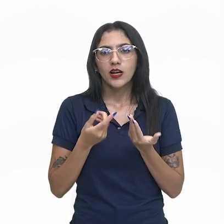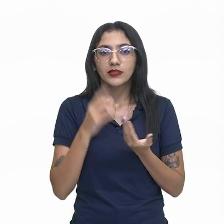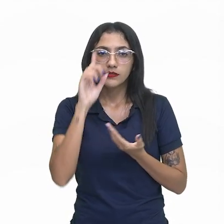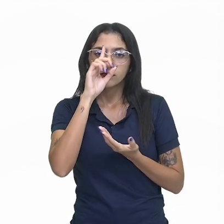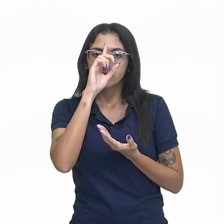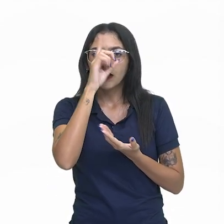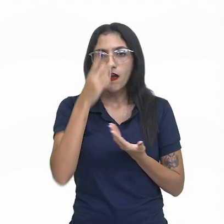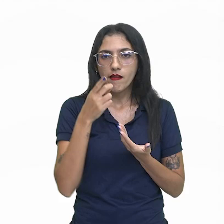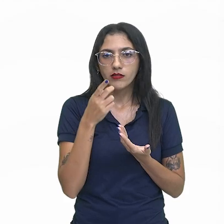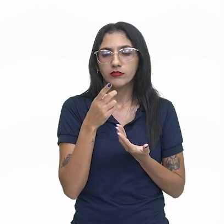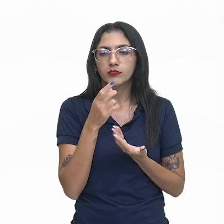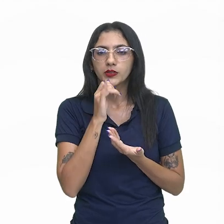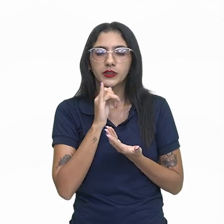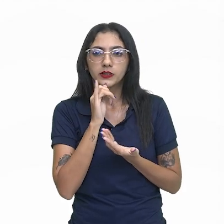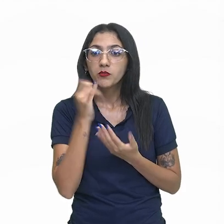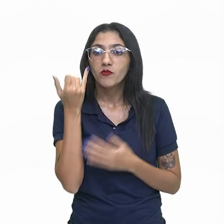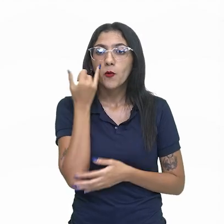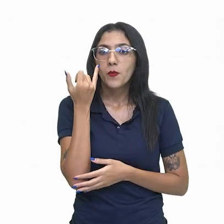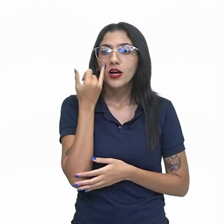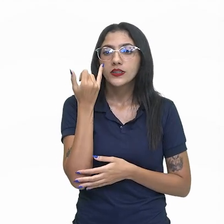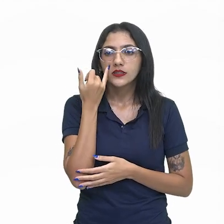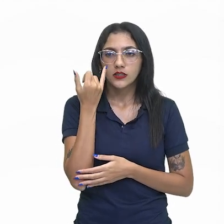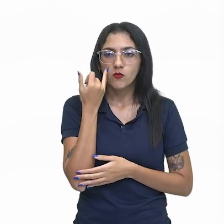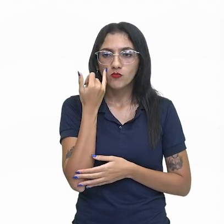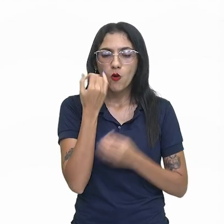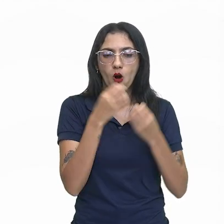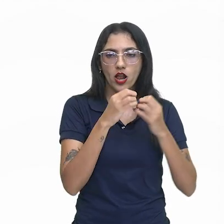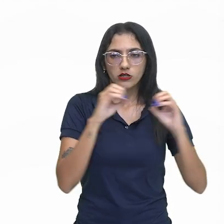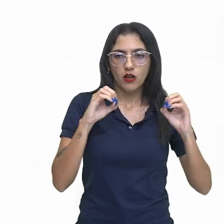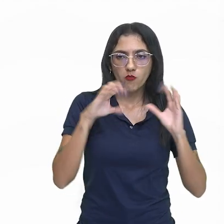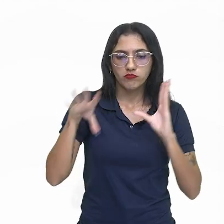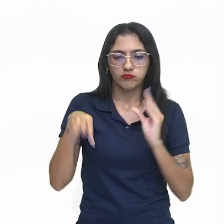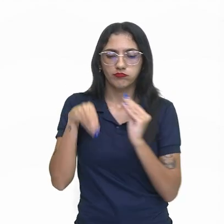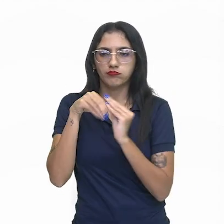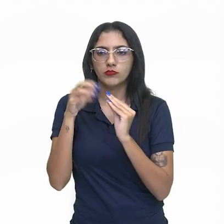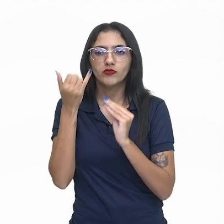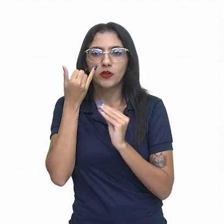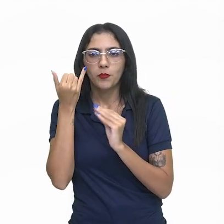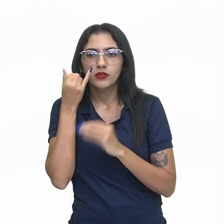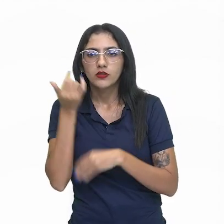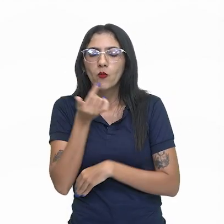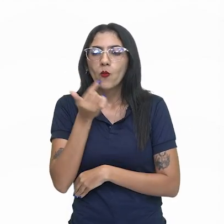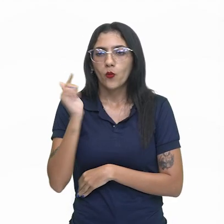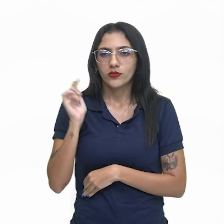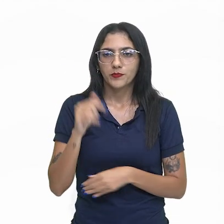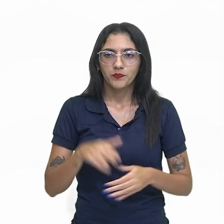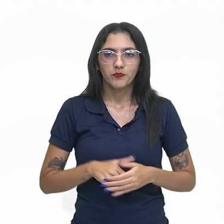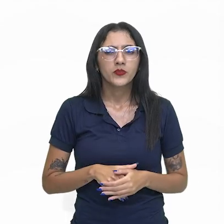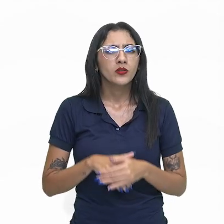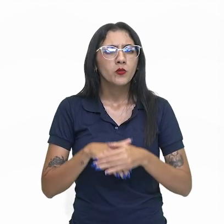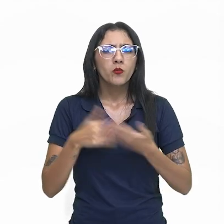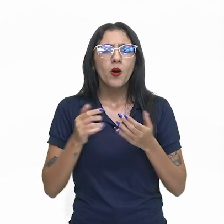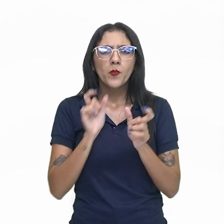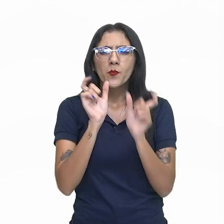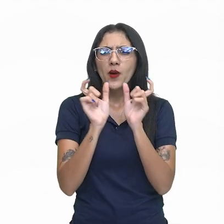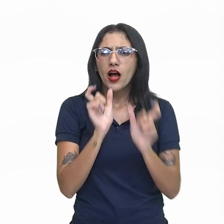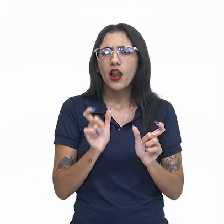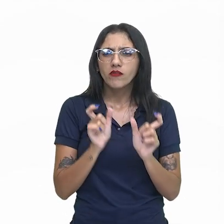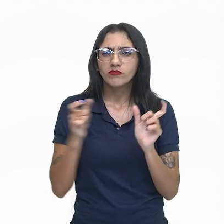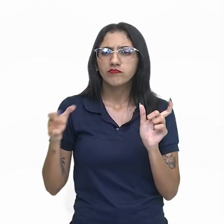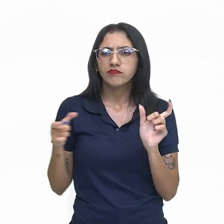adicionar uma informação à outra. Então, quais são essas conjunções?